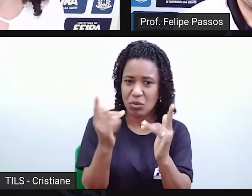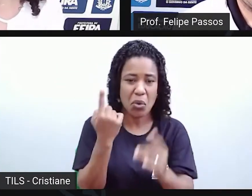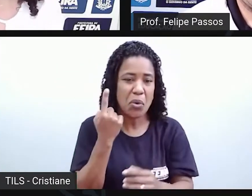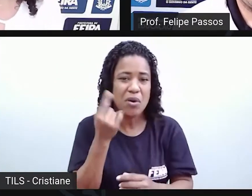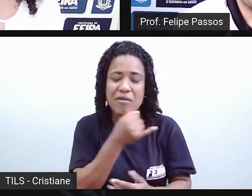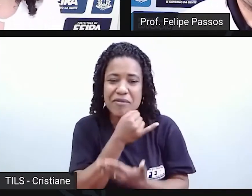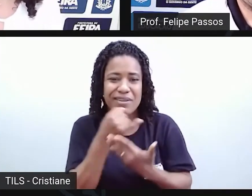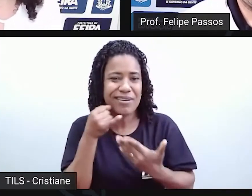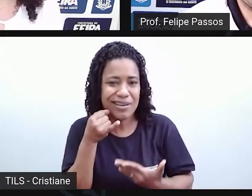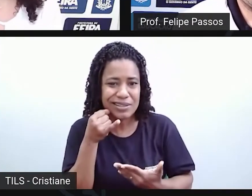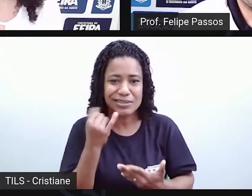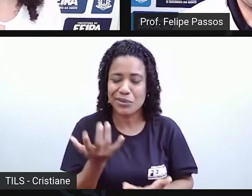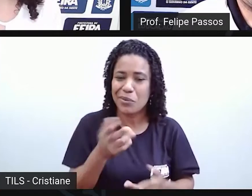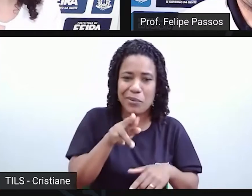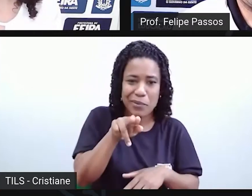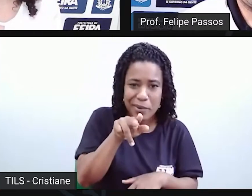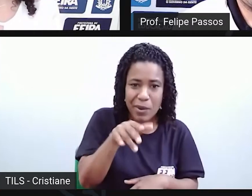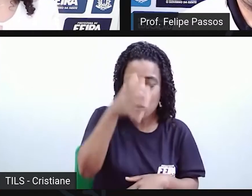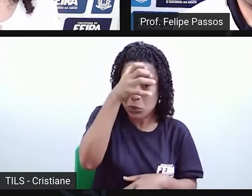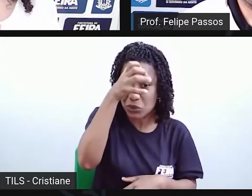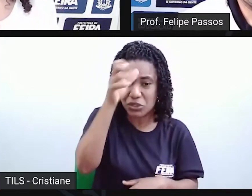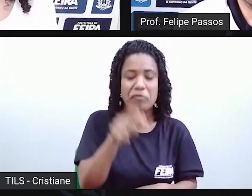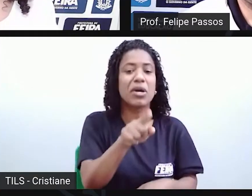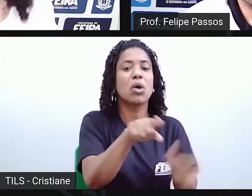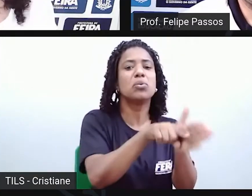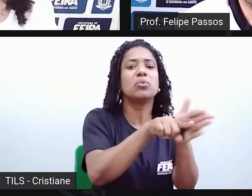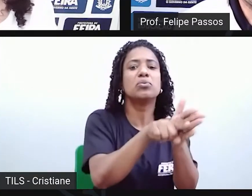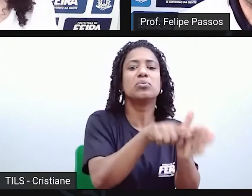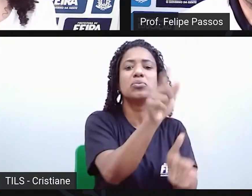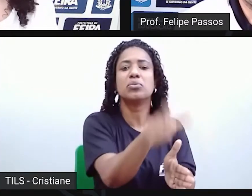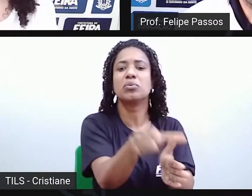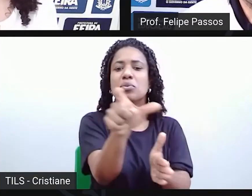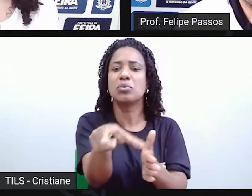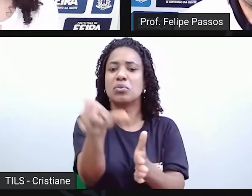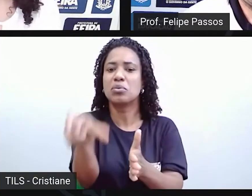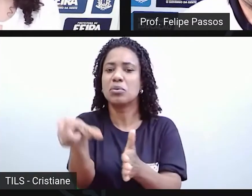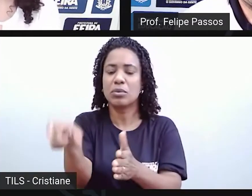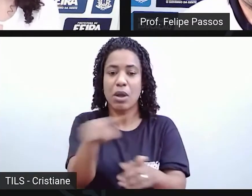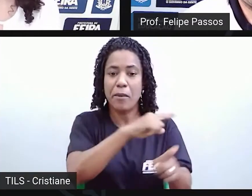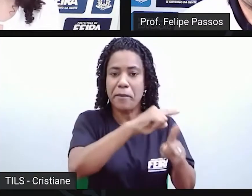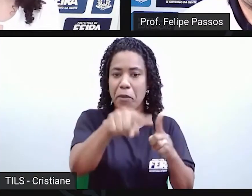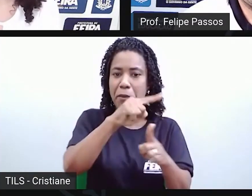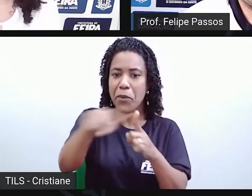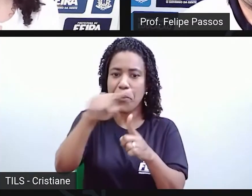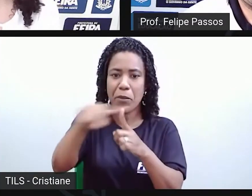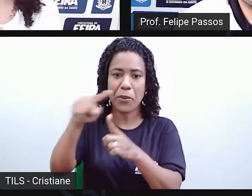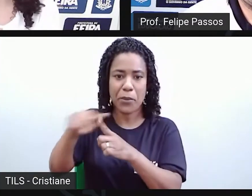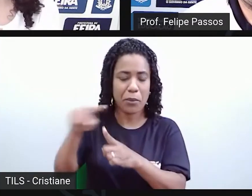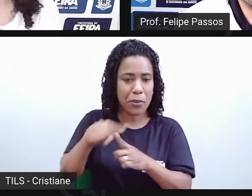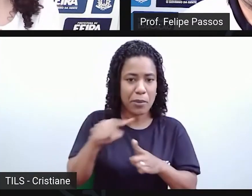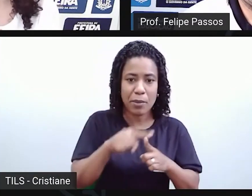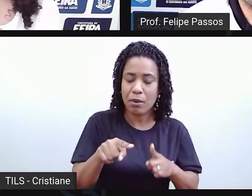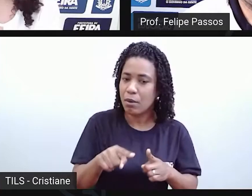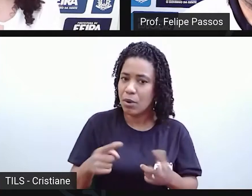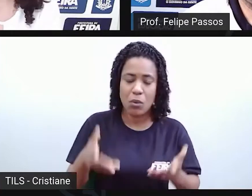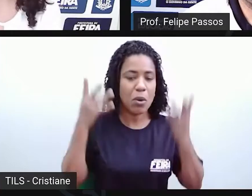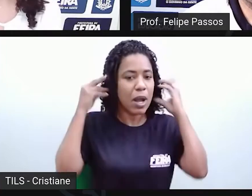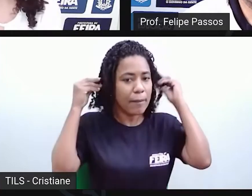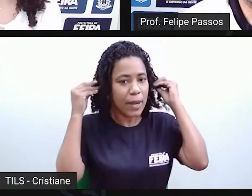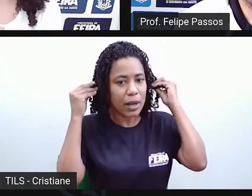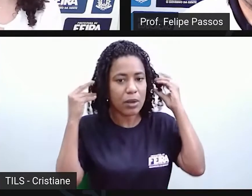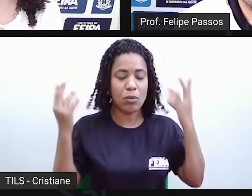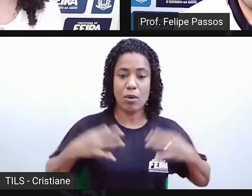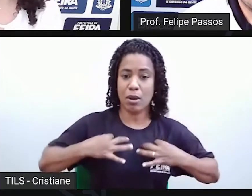um tio, querer regular o corpo de uma outra pessoa. Como ela se veste, como ela coloca o seu cabelo,